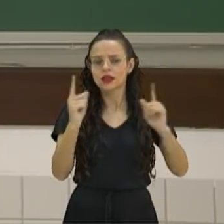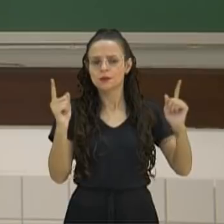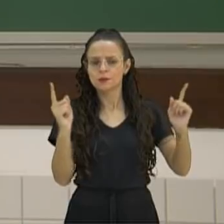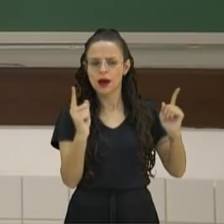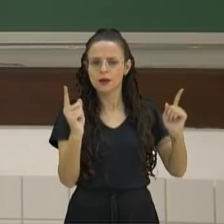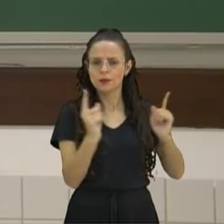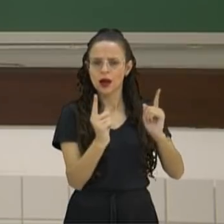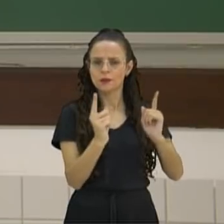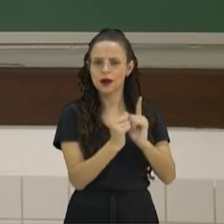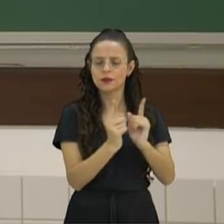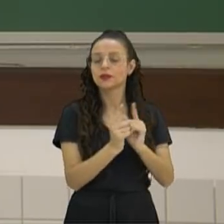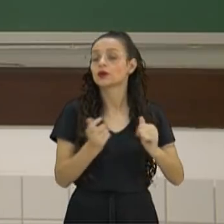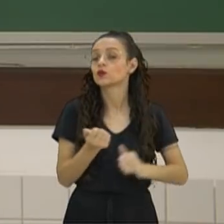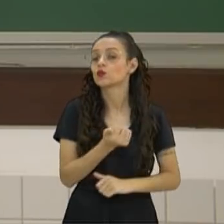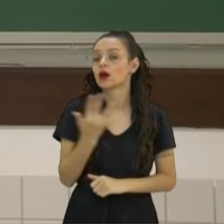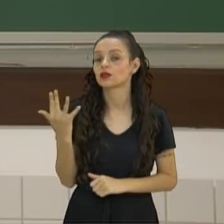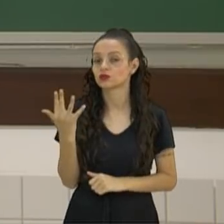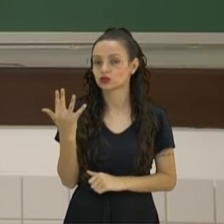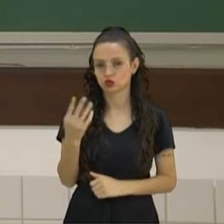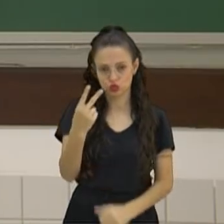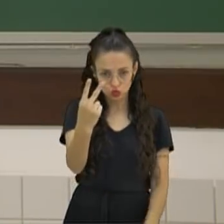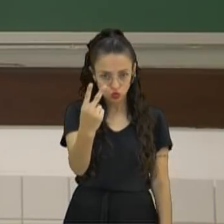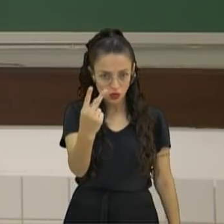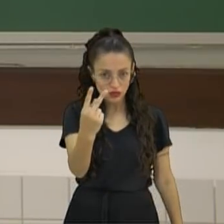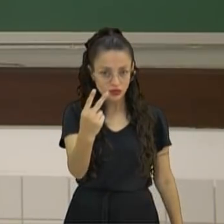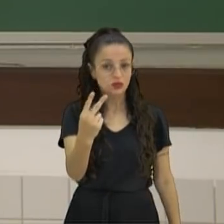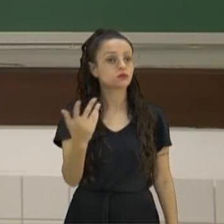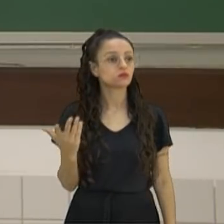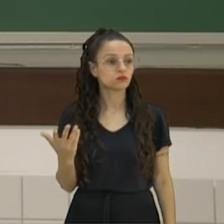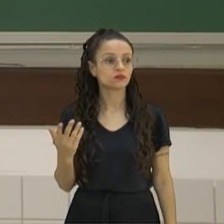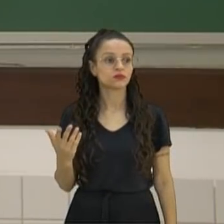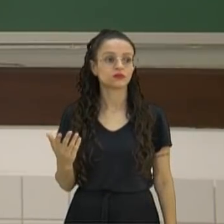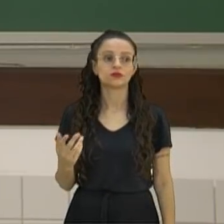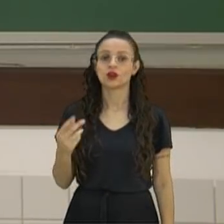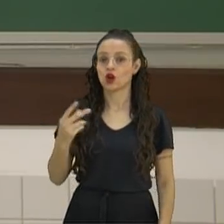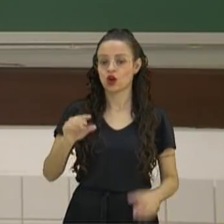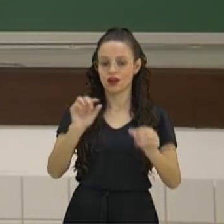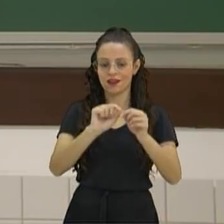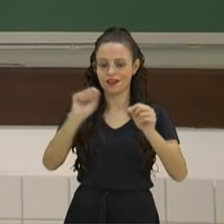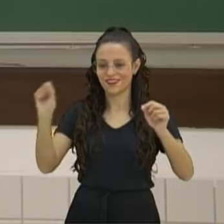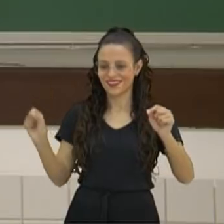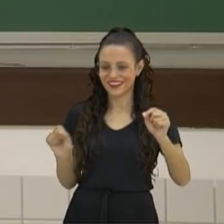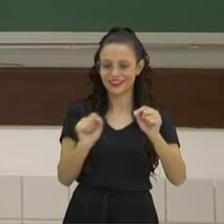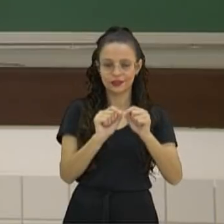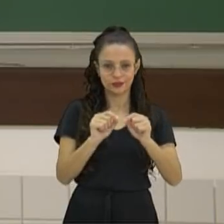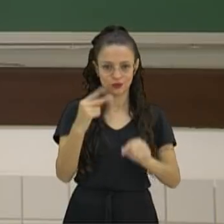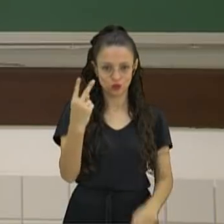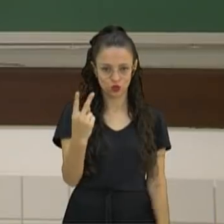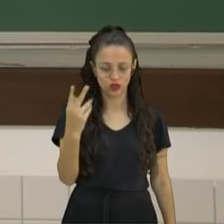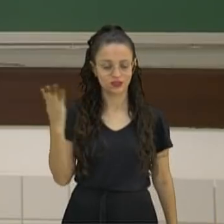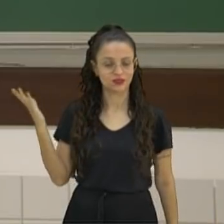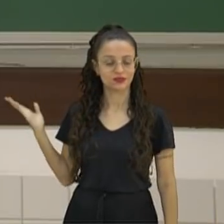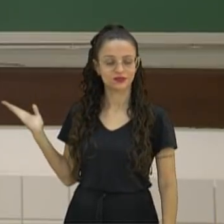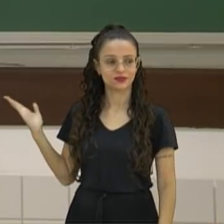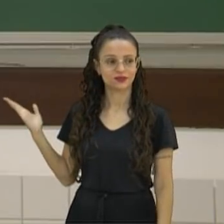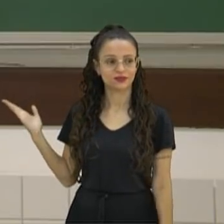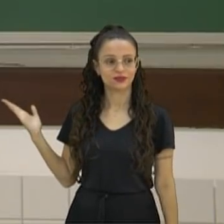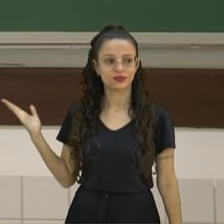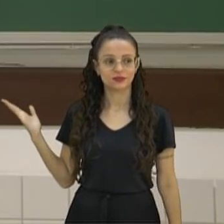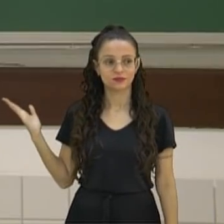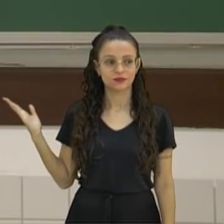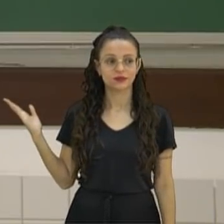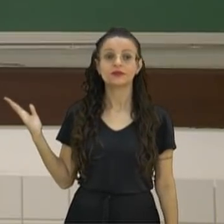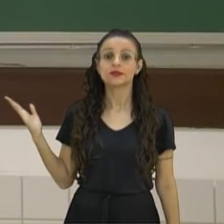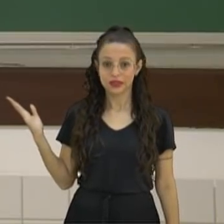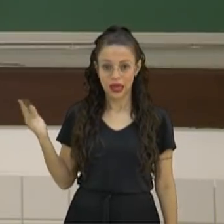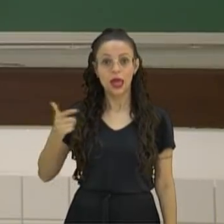tamanho real desse caderno? 2 vezes? Então, eu dobrei o barbante aqui, eu tenho 2 partes. Se eu quero